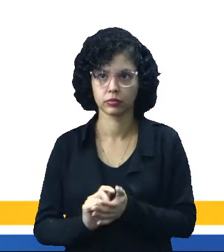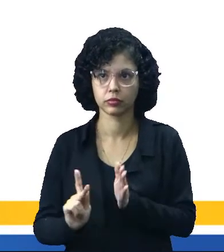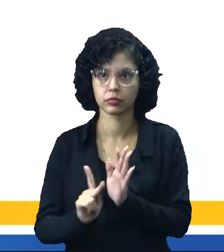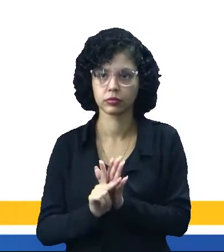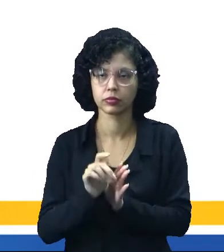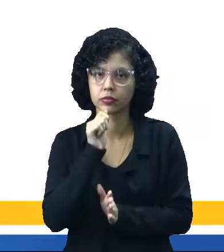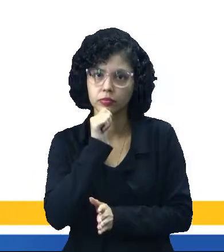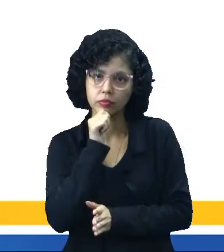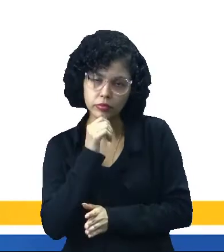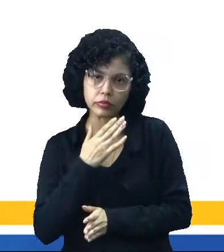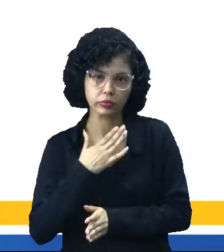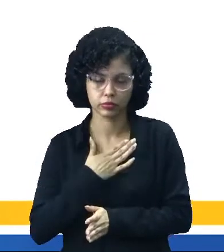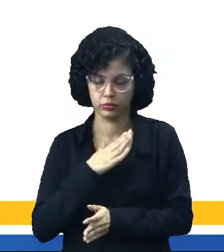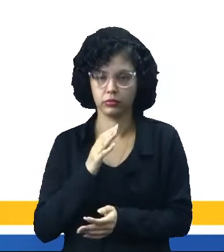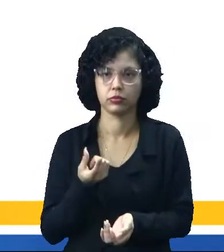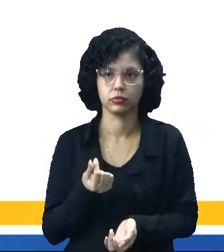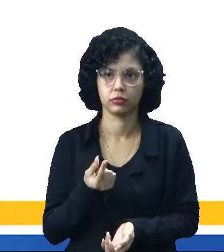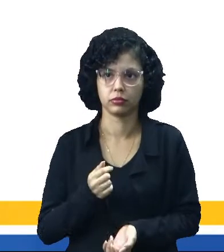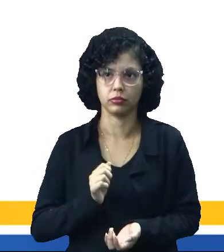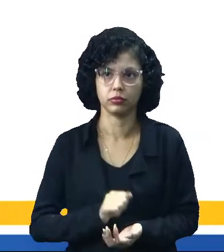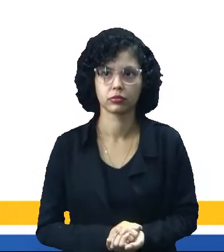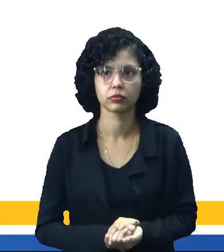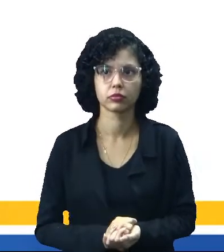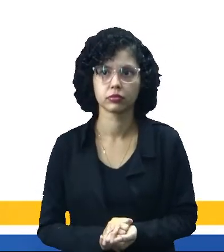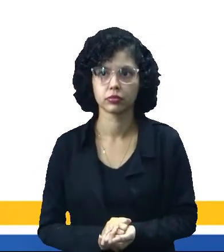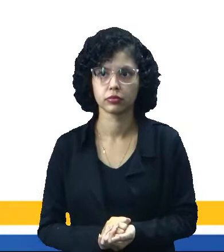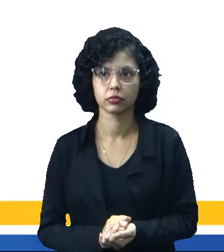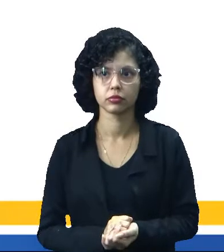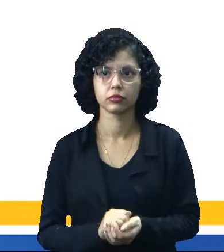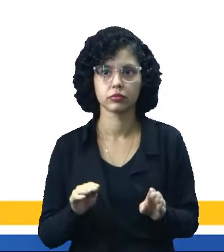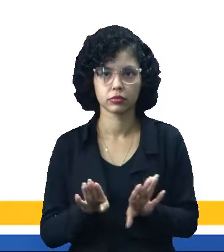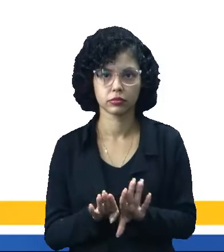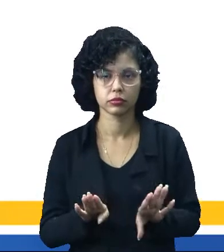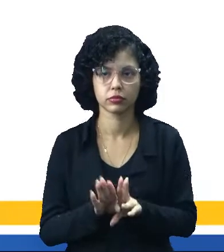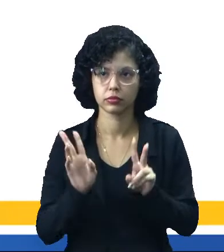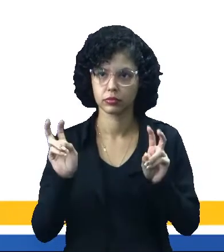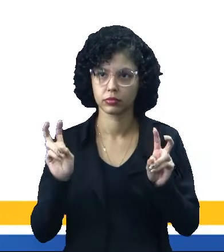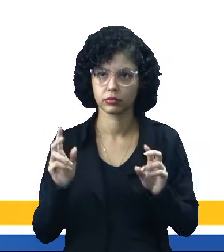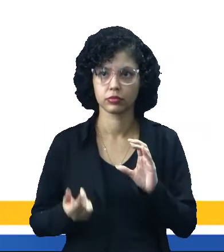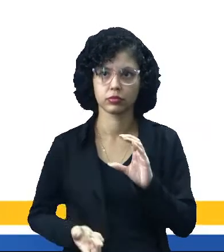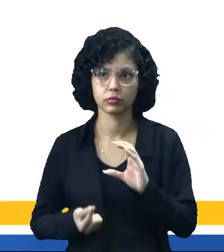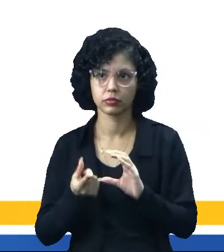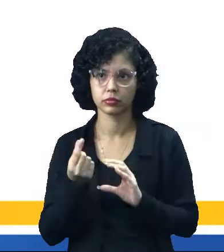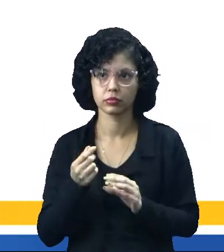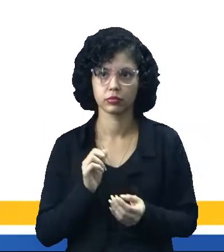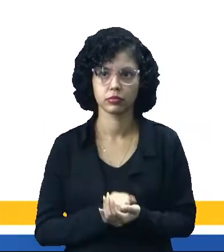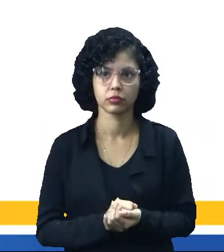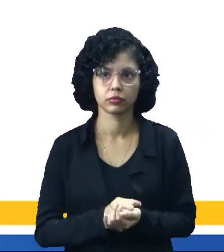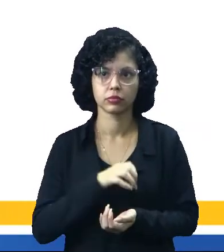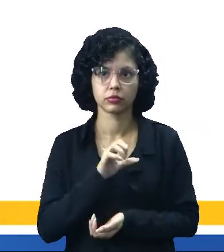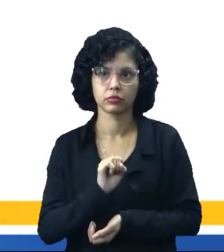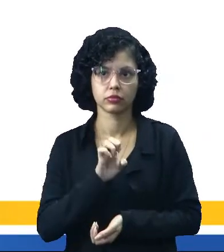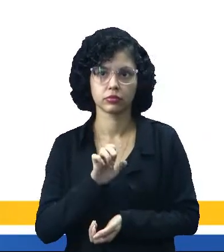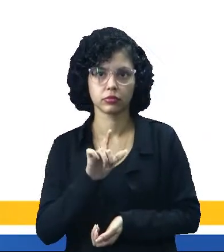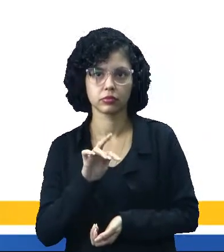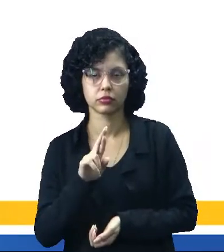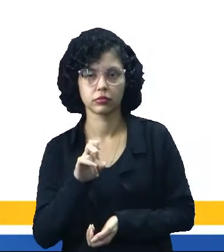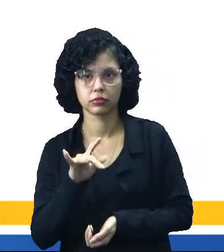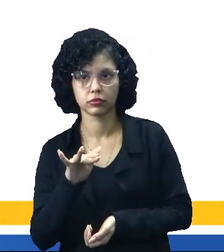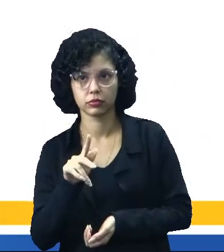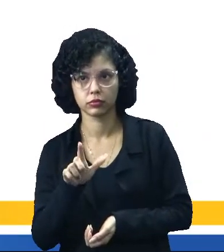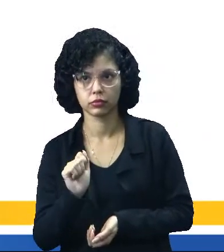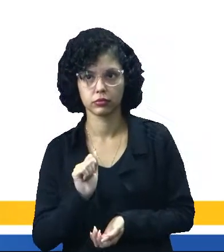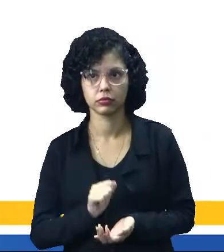é o meu lucro, né? Também intitulado de capitalismo selvagem, por estimular a corrida